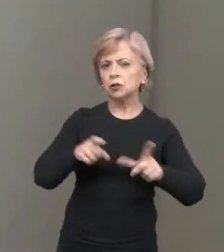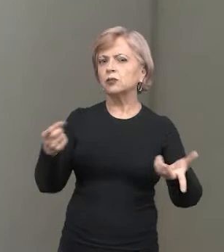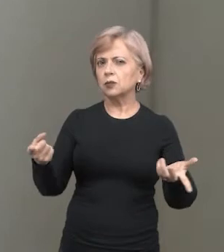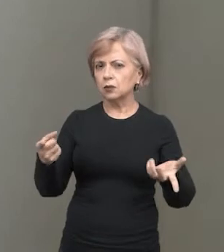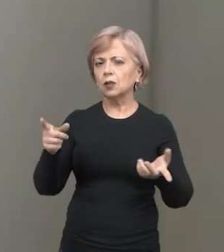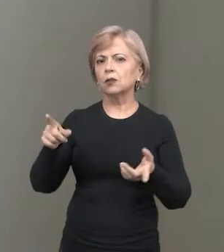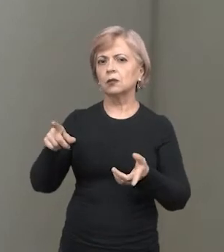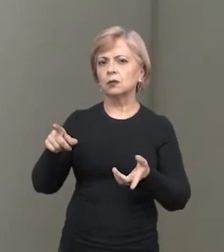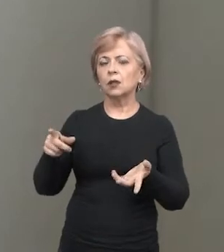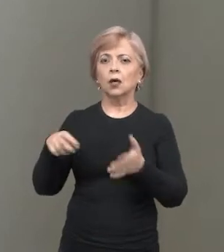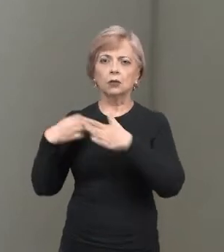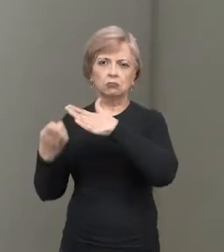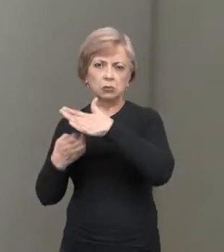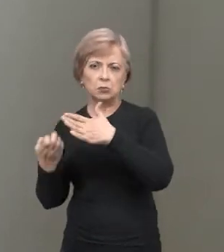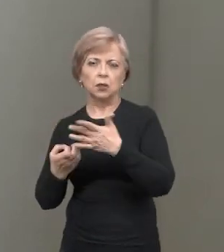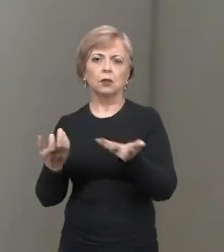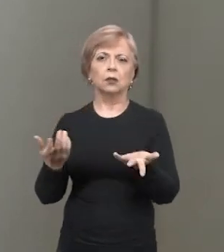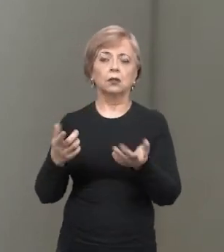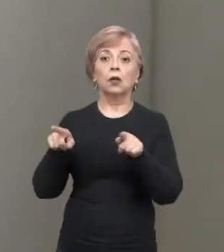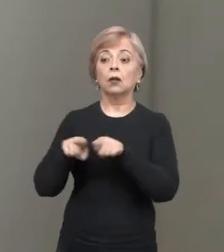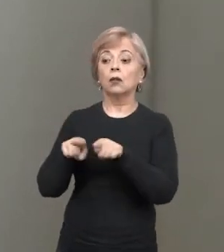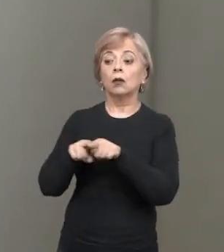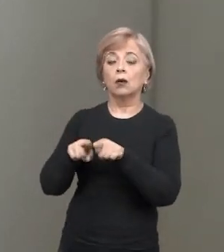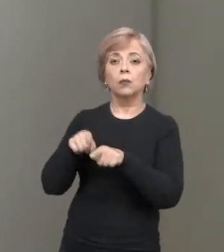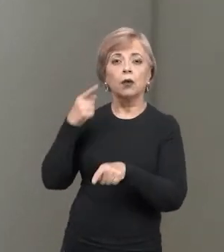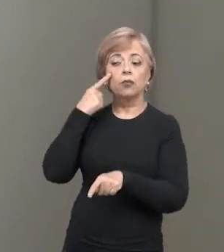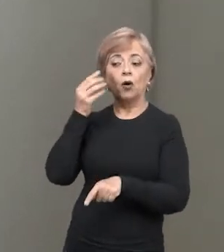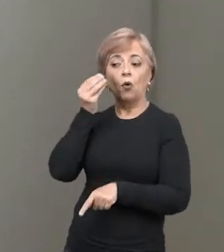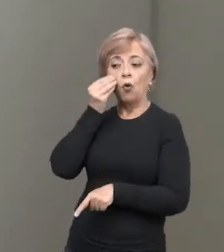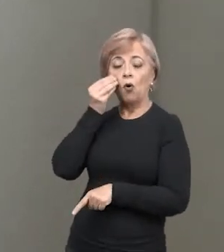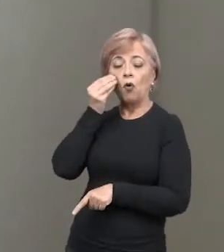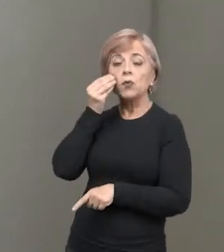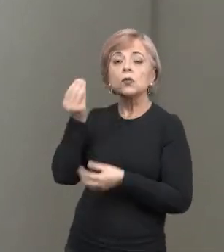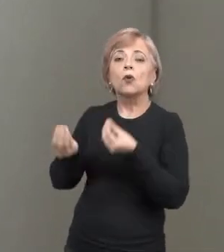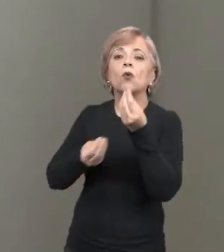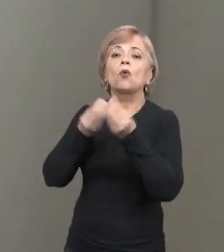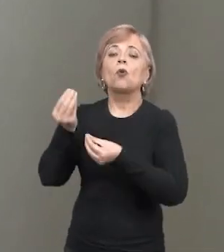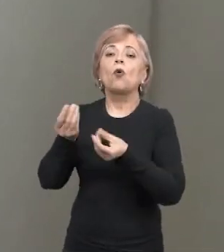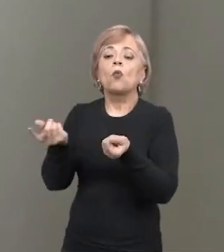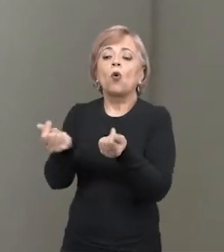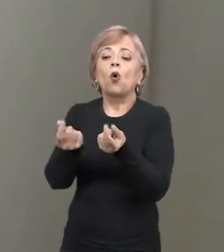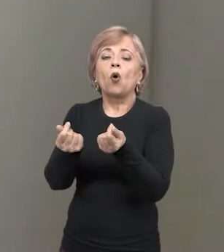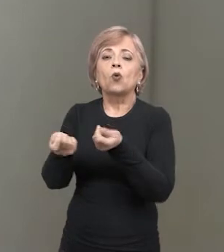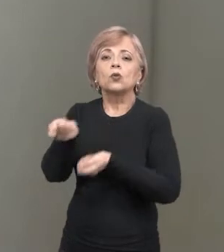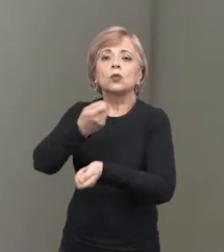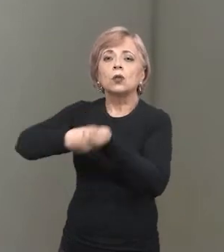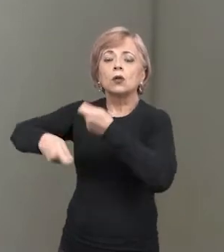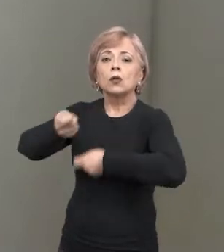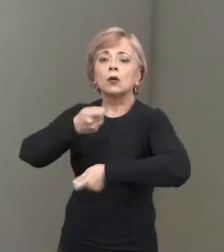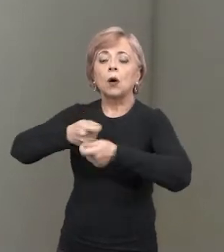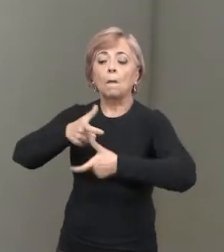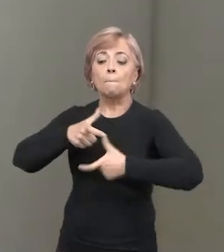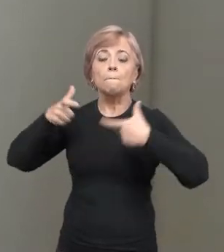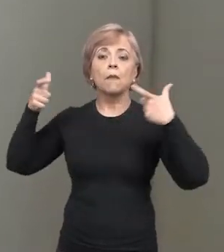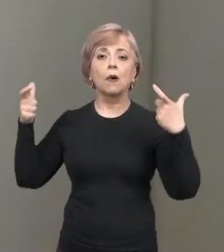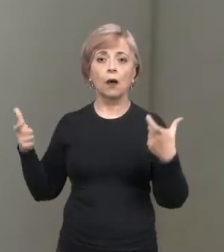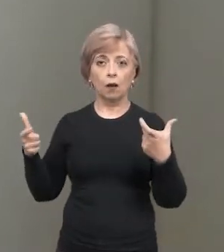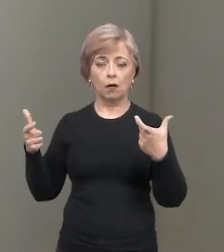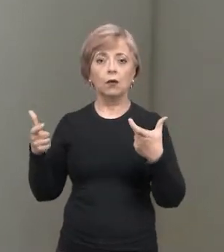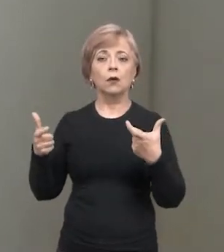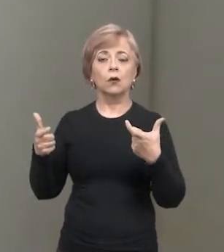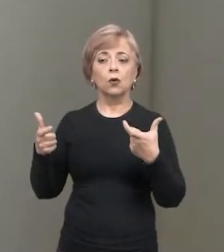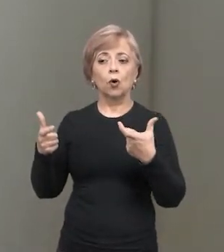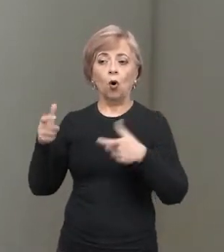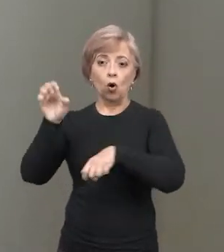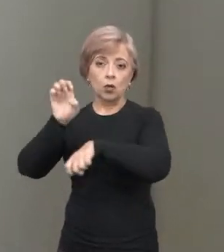seja, trabalhando sempre em prol e observando o fluxo orçamentário maior, macro, digamos assim,